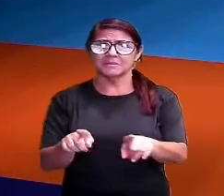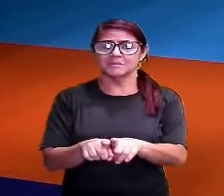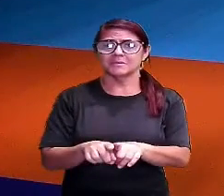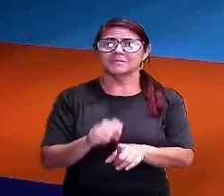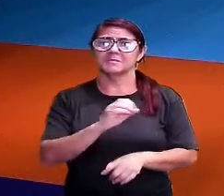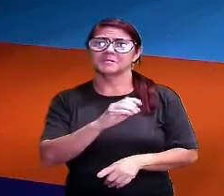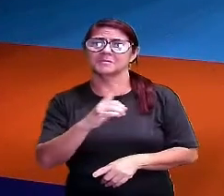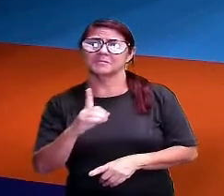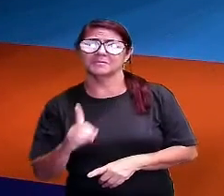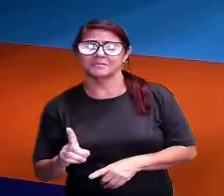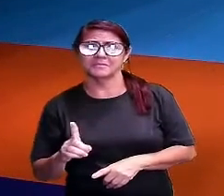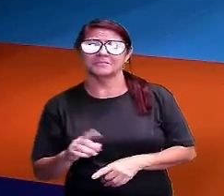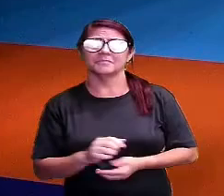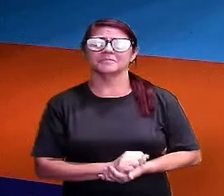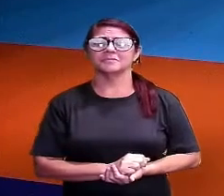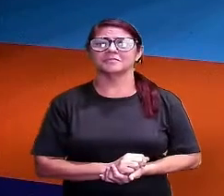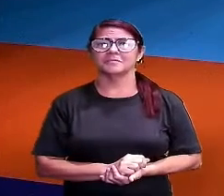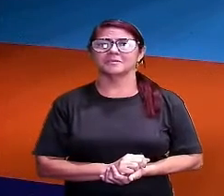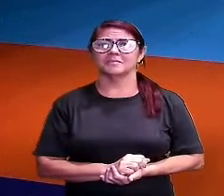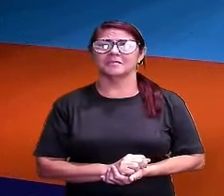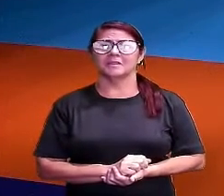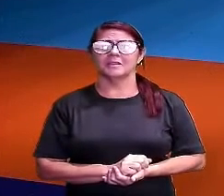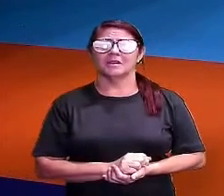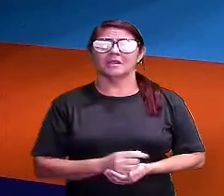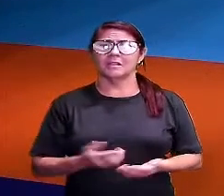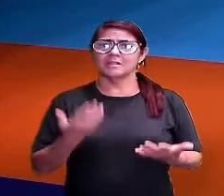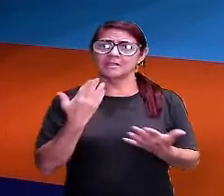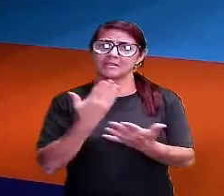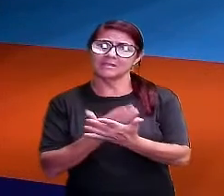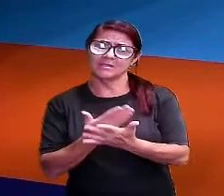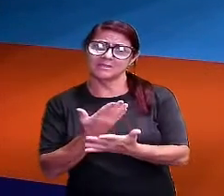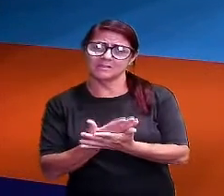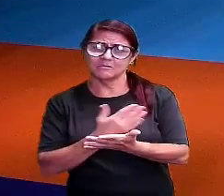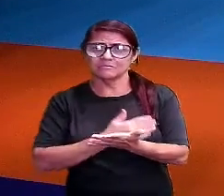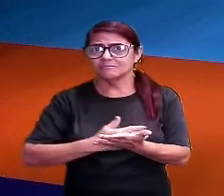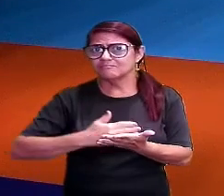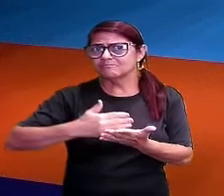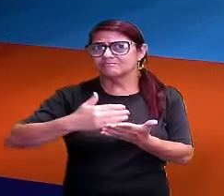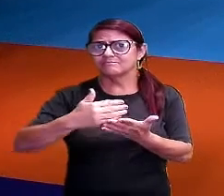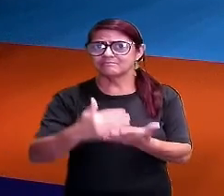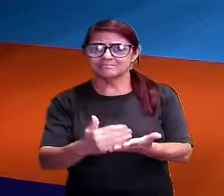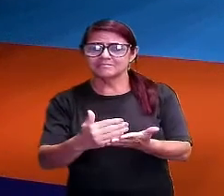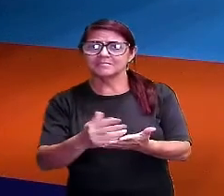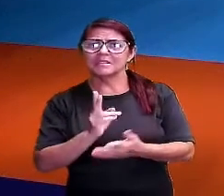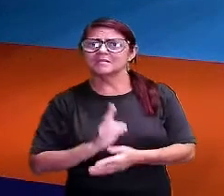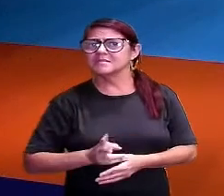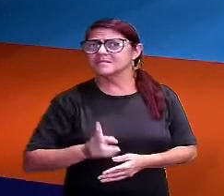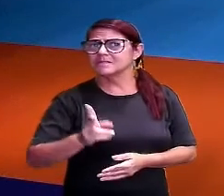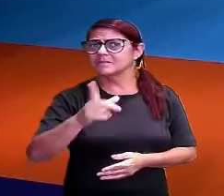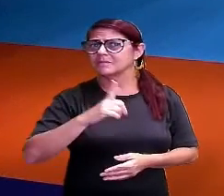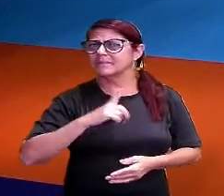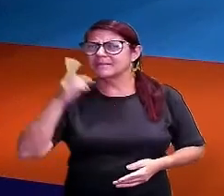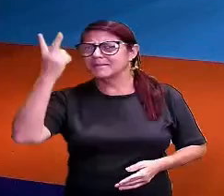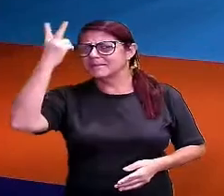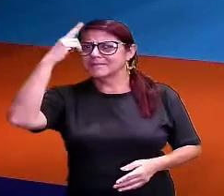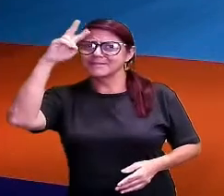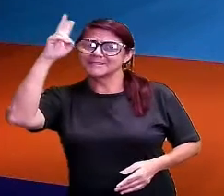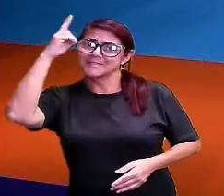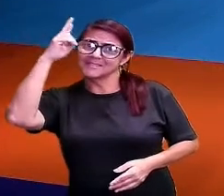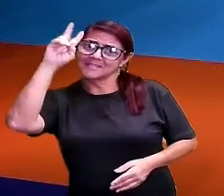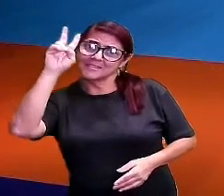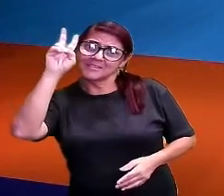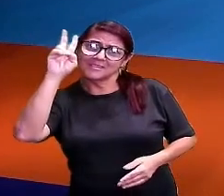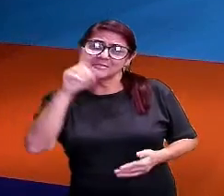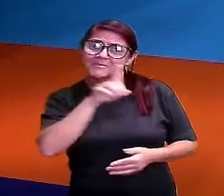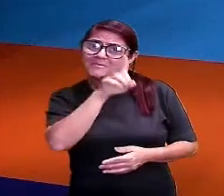01. Então, vamos lá. Na nossa aula, inicialmente, a gente sempre tem aí uma história, né? Olha aí, a